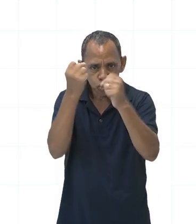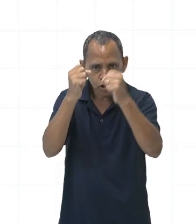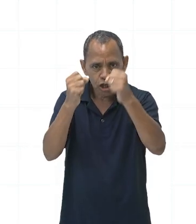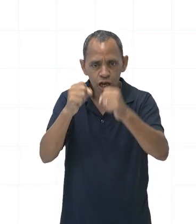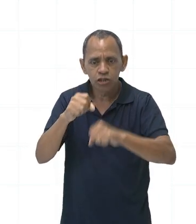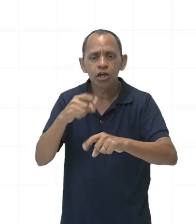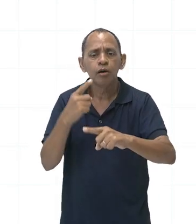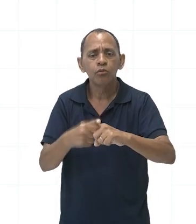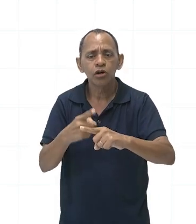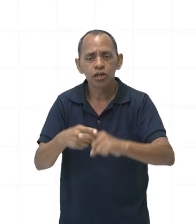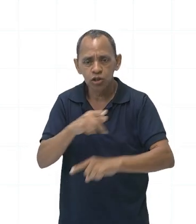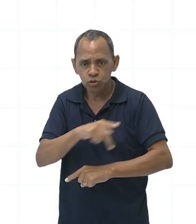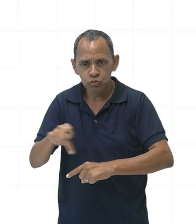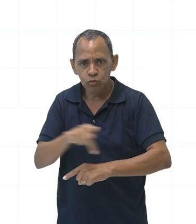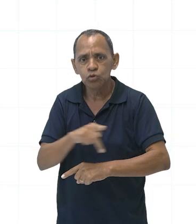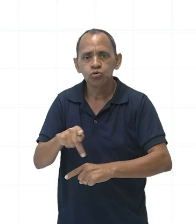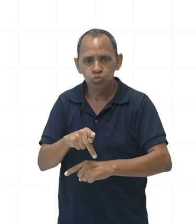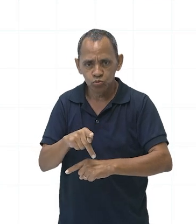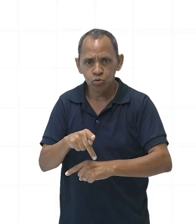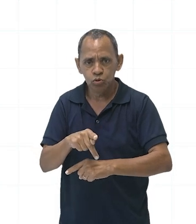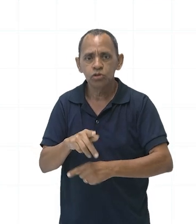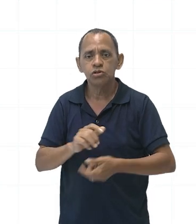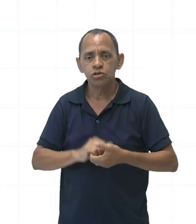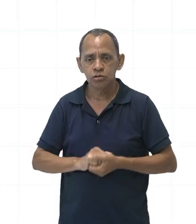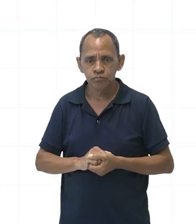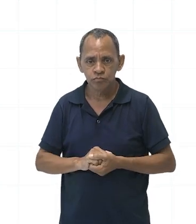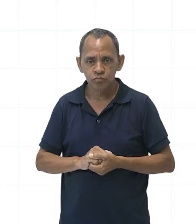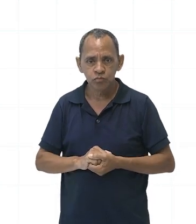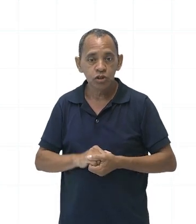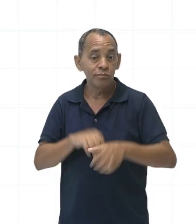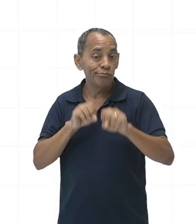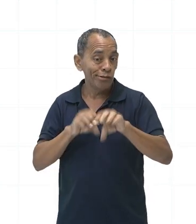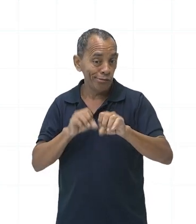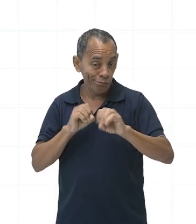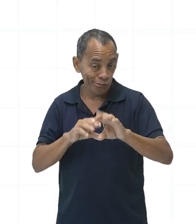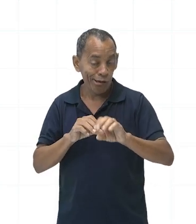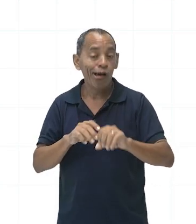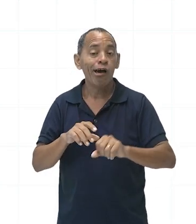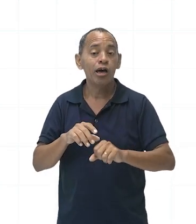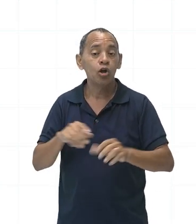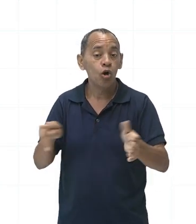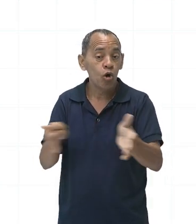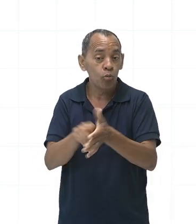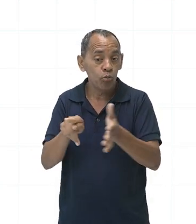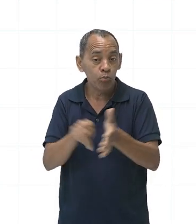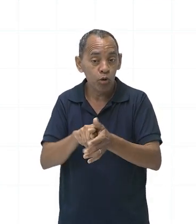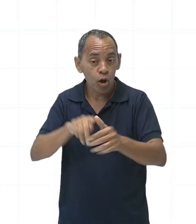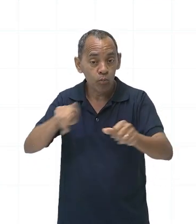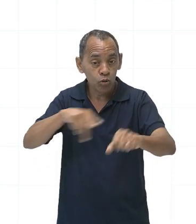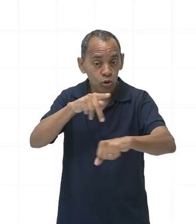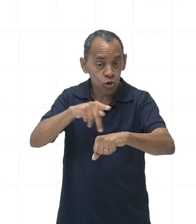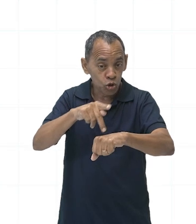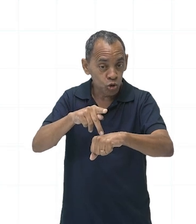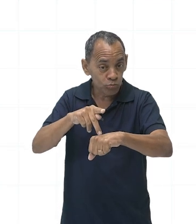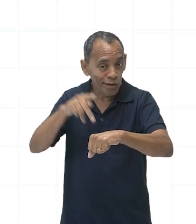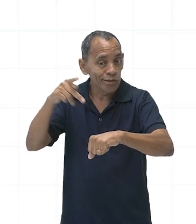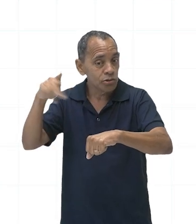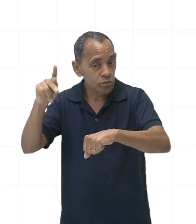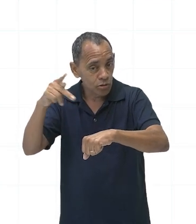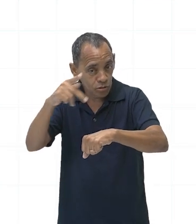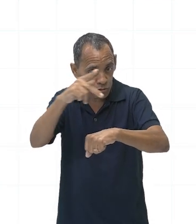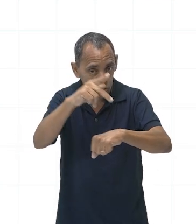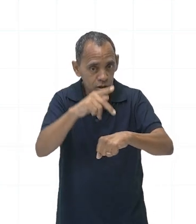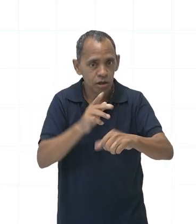ministravam inicialmente essa ginástica eram professores estrangeiros. Então, lá nos anos de